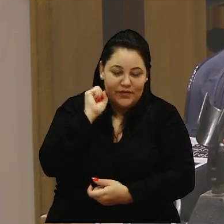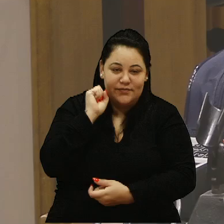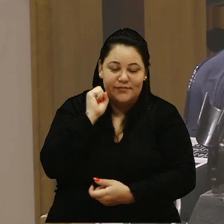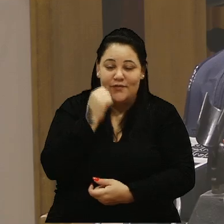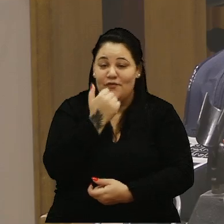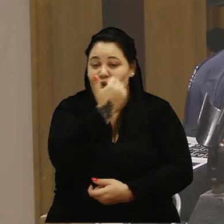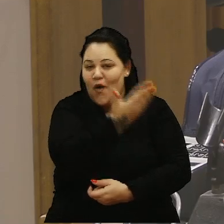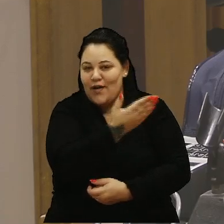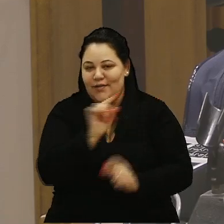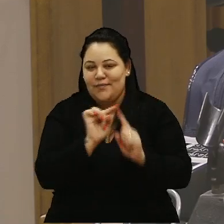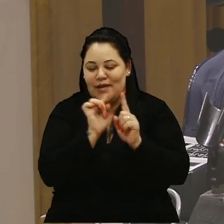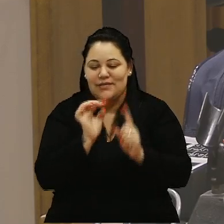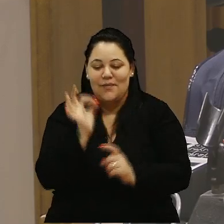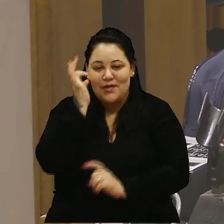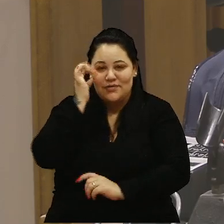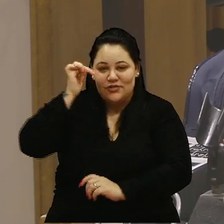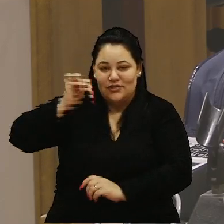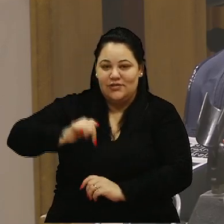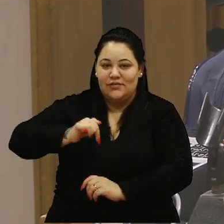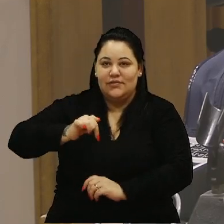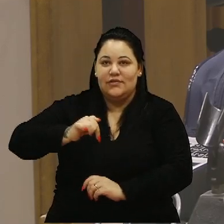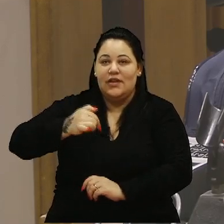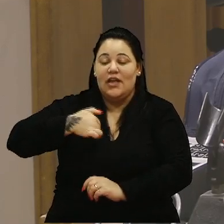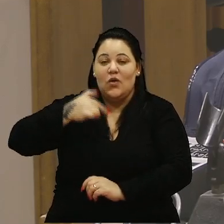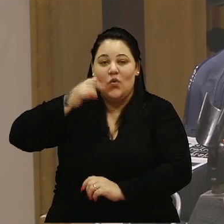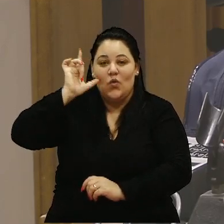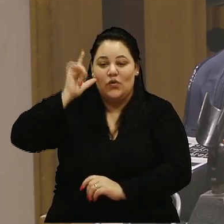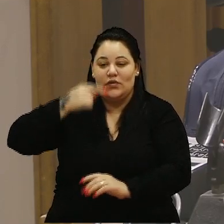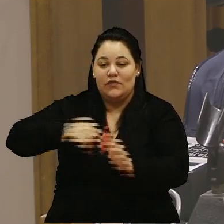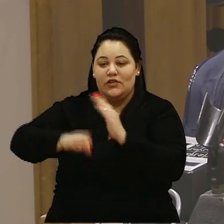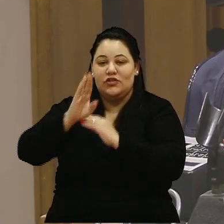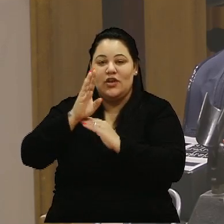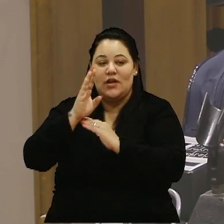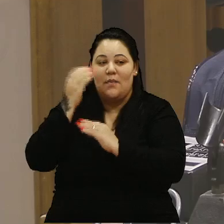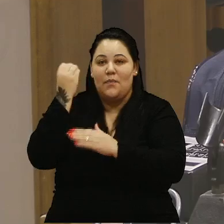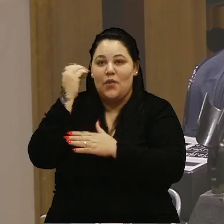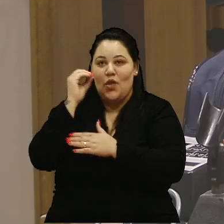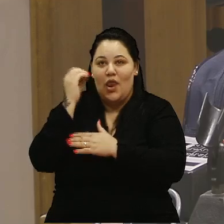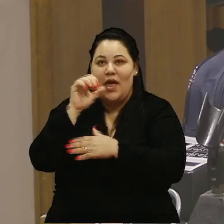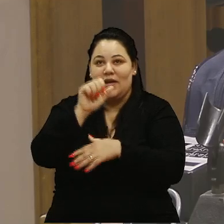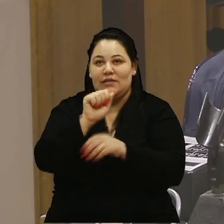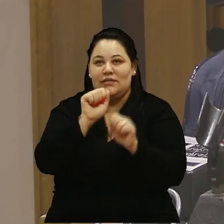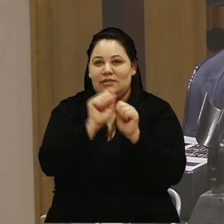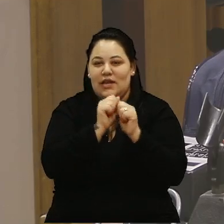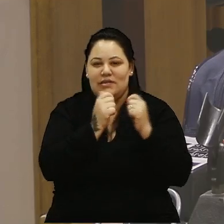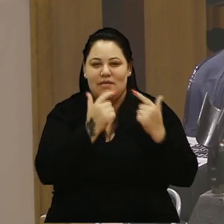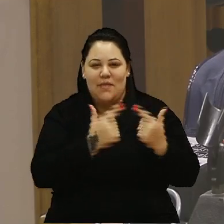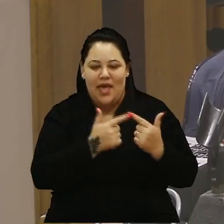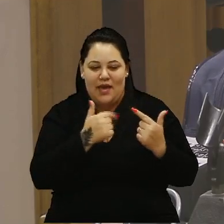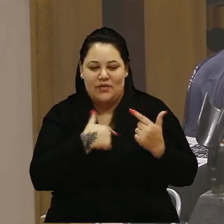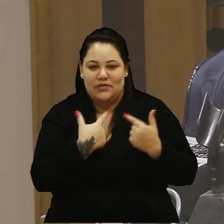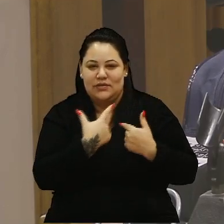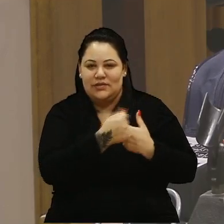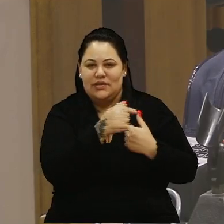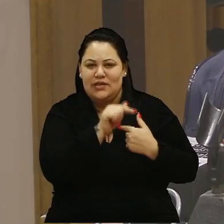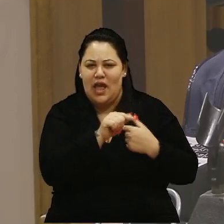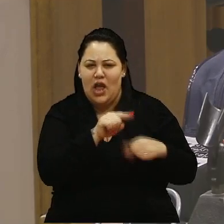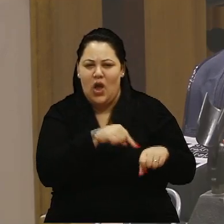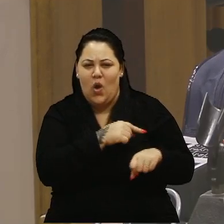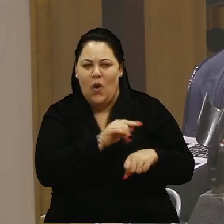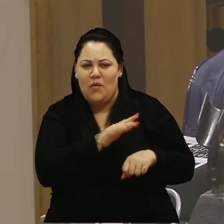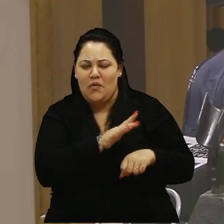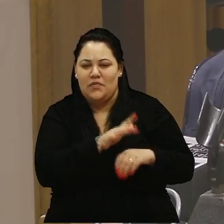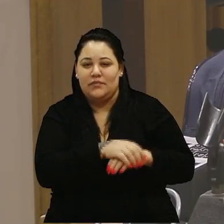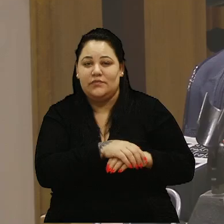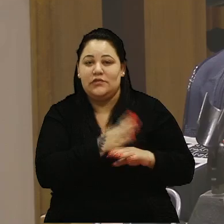aqui, eu ontem fui a Porto Alegre na Assembleia Legislativa, saí daqui 7 e pouquinho. E cheguei, era quase